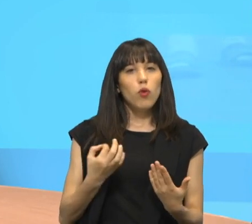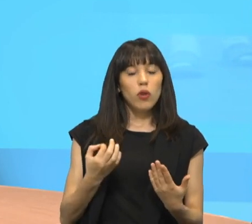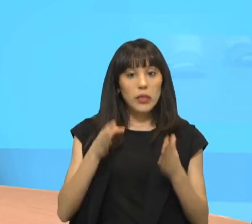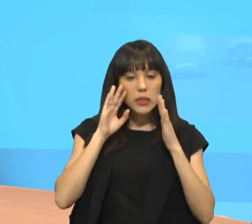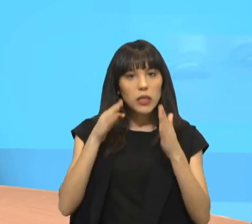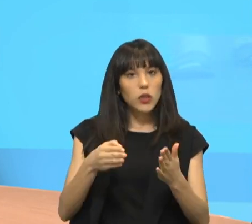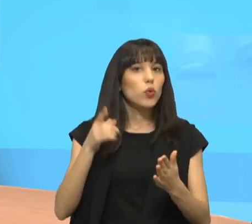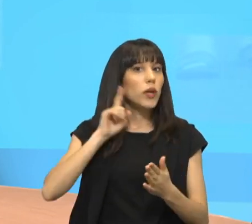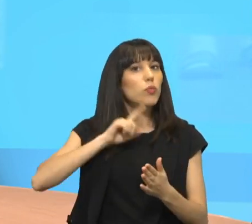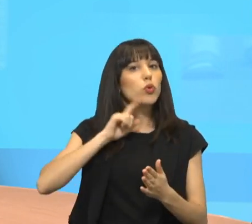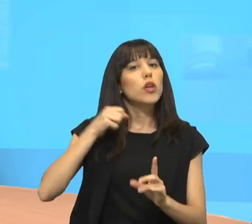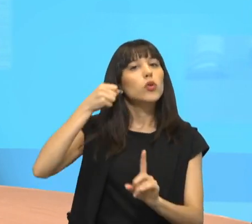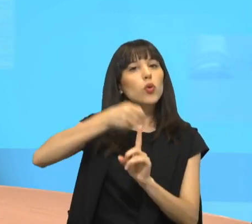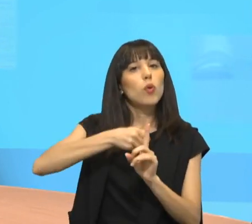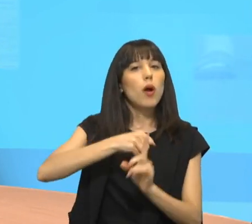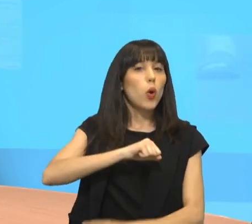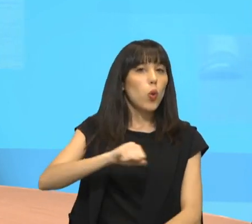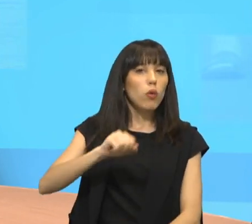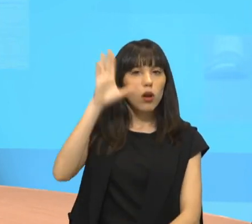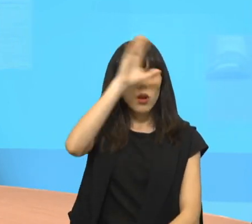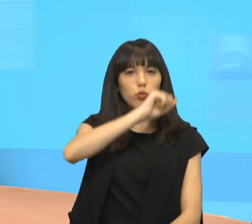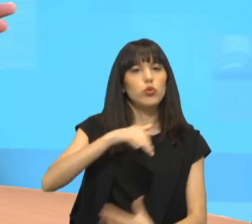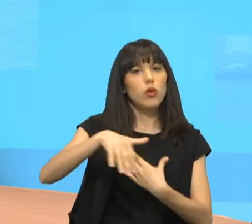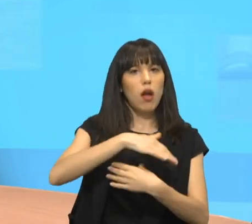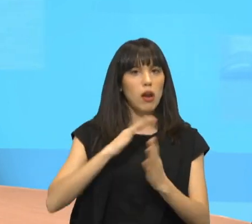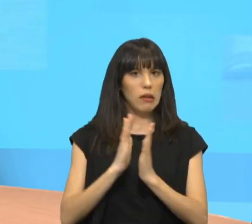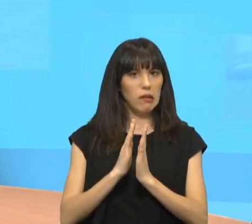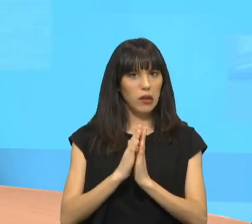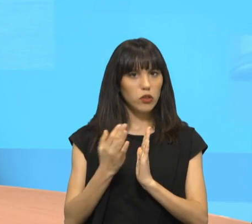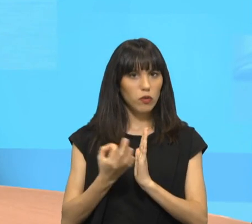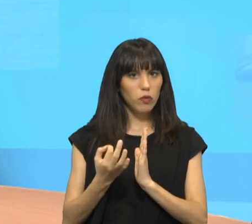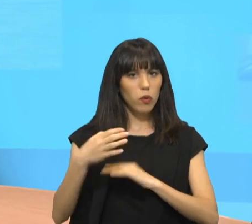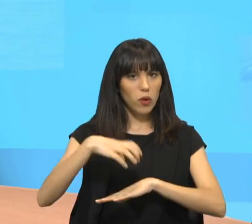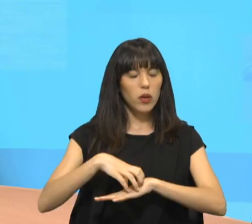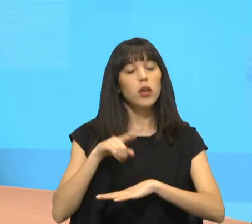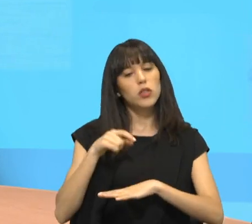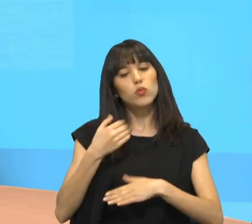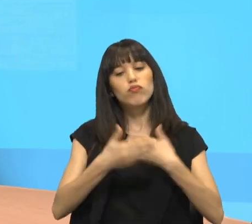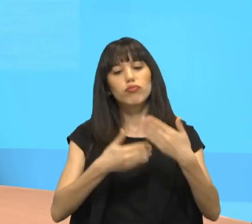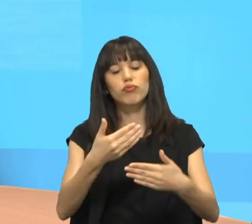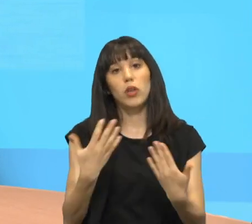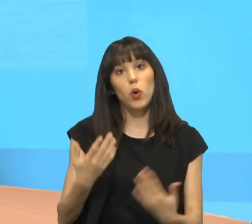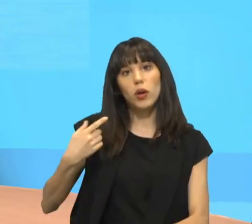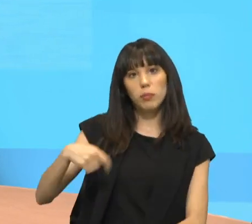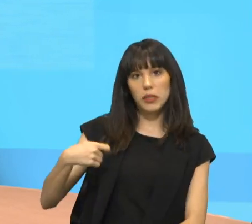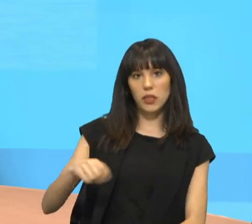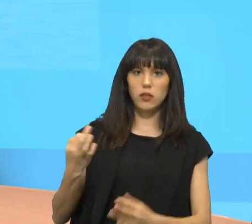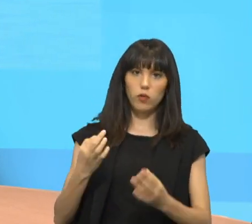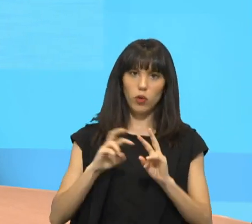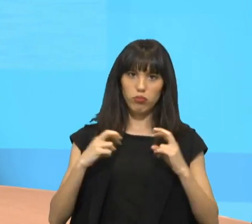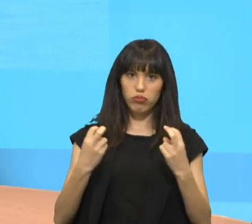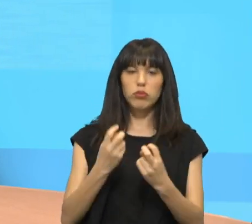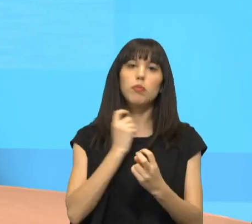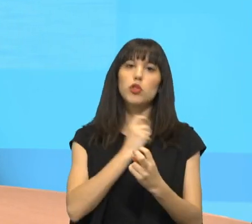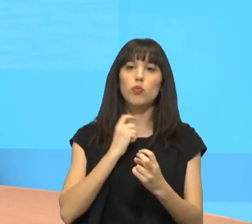abusos nos ambientes da Igreja, e esse é um processo que esta Presidência da Conferência Episcopal